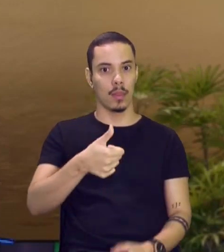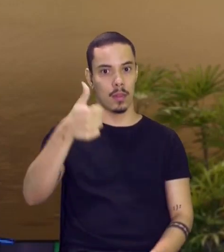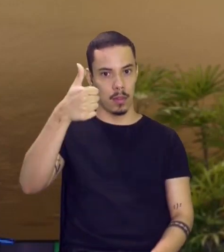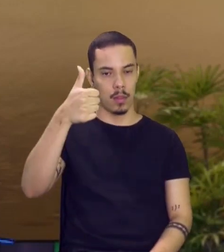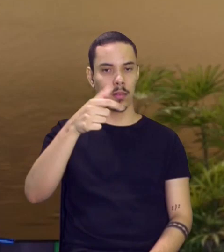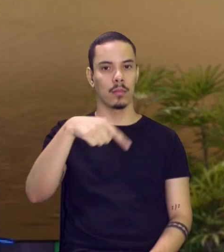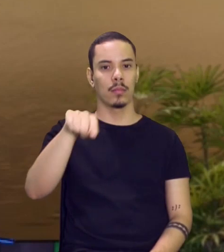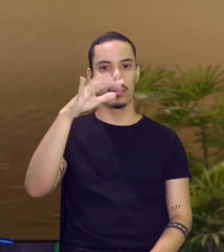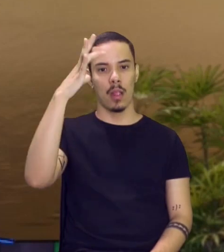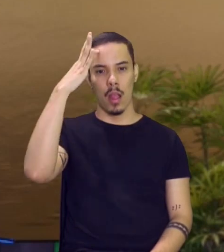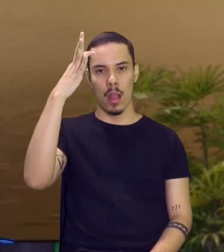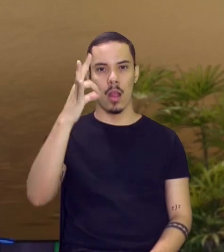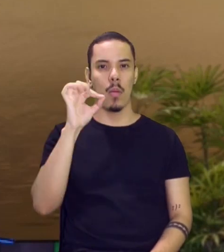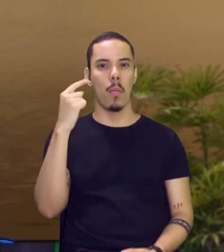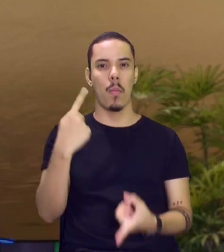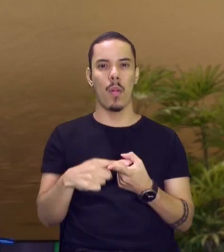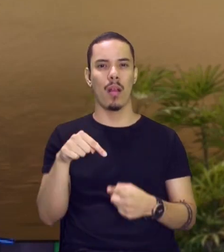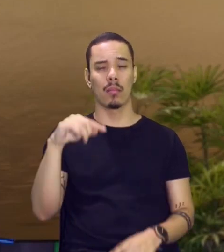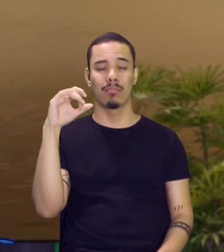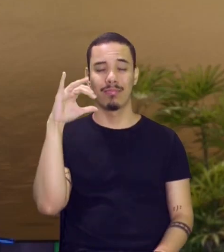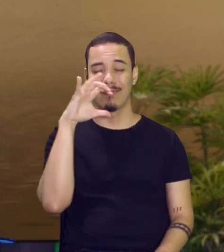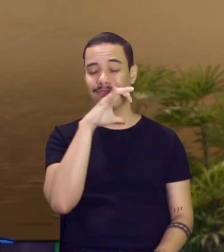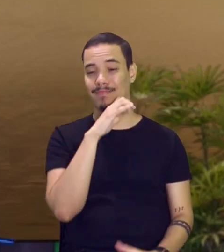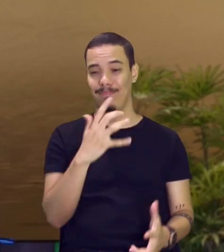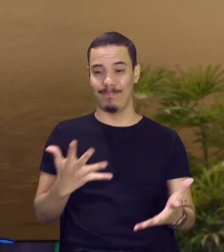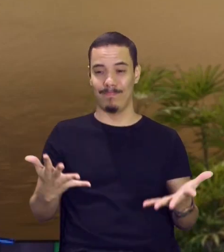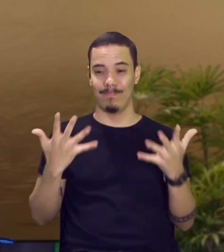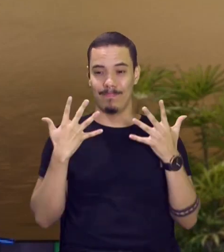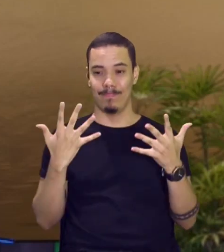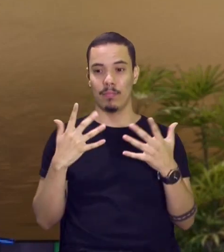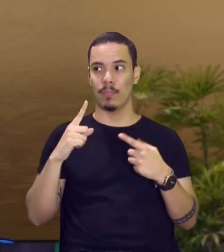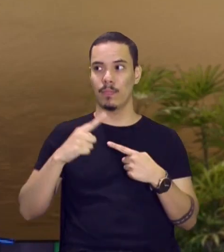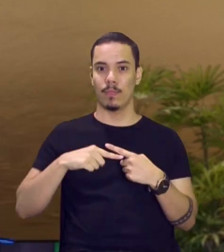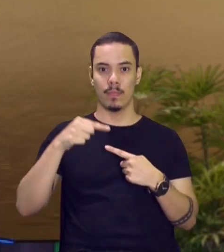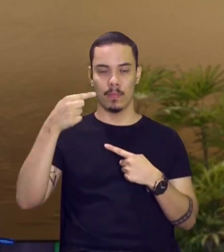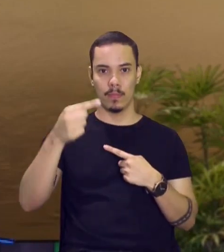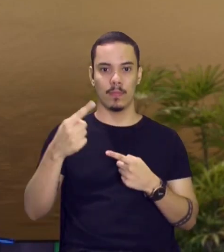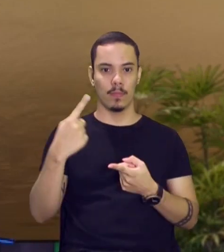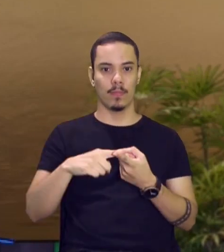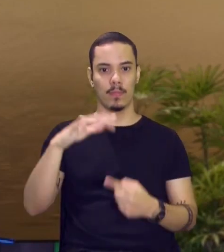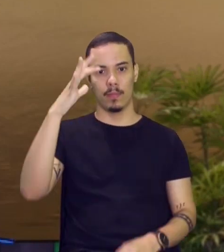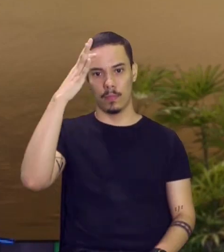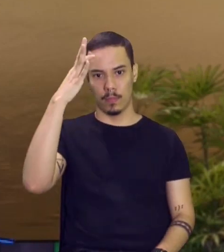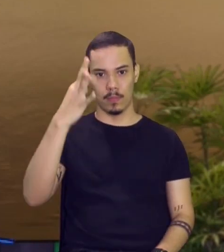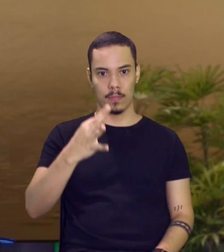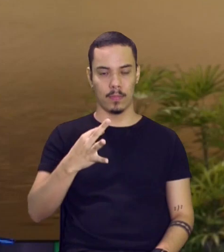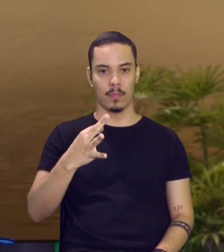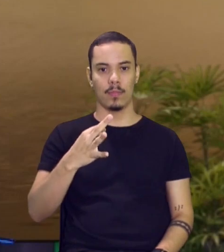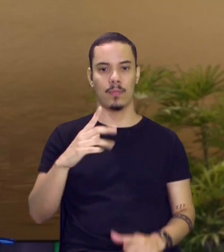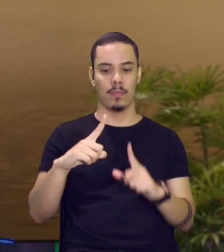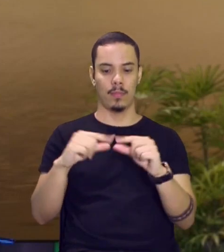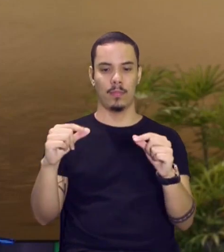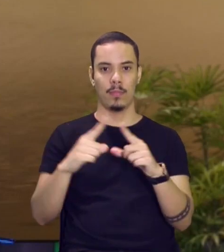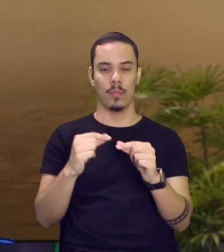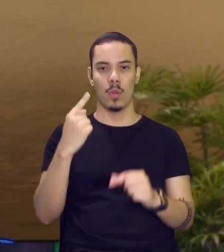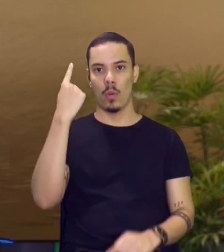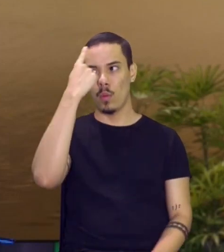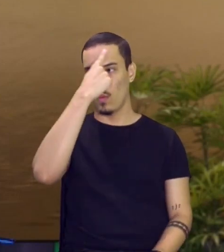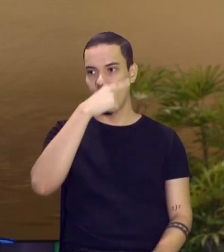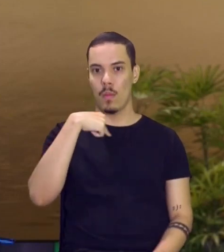você entender por que aqui é tão quente. Depois, para você entender por que em Brasília sempre a hora está